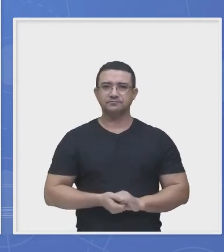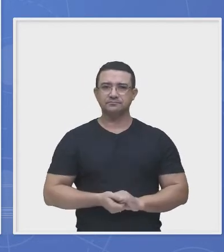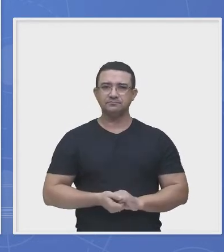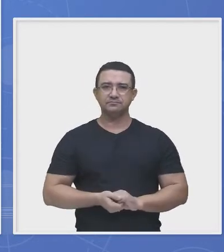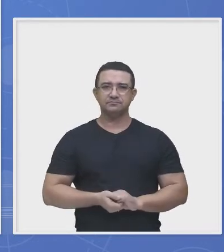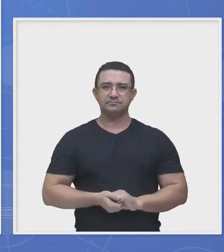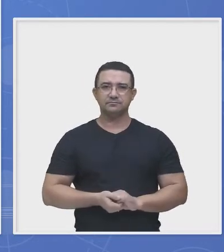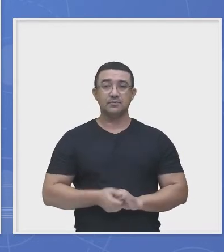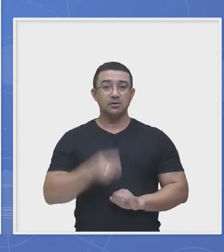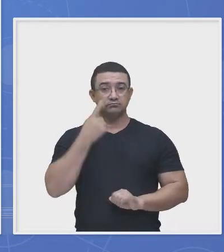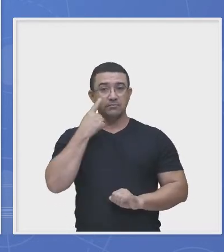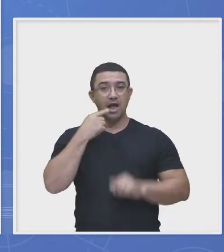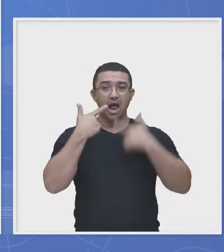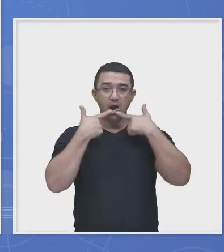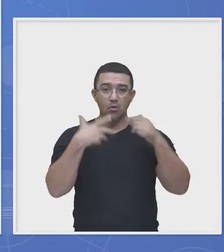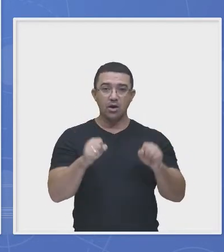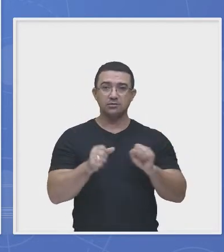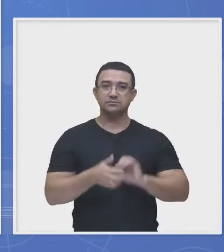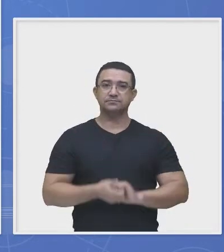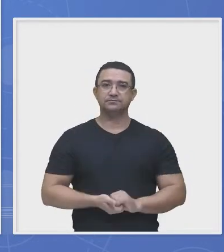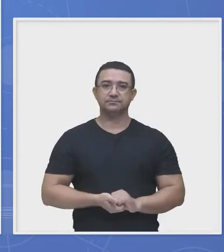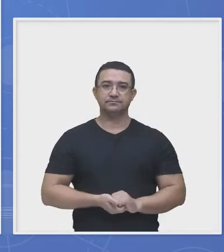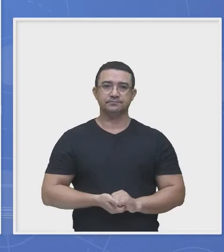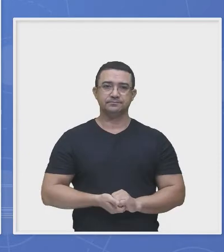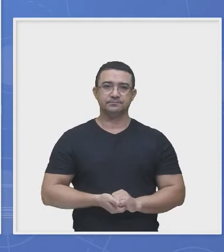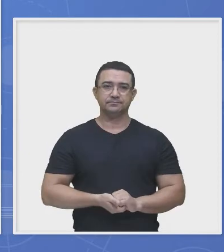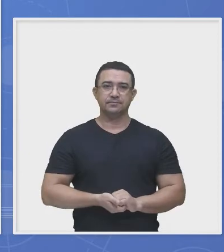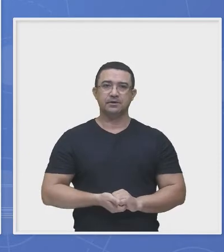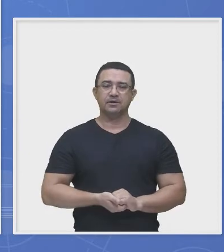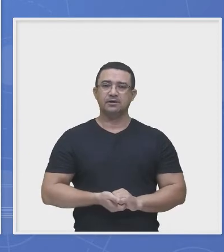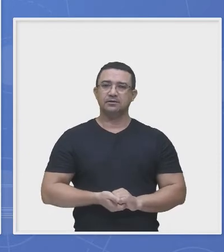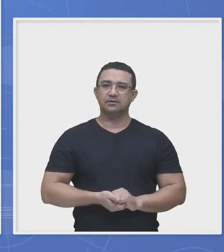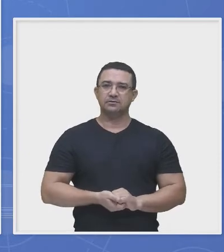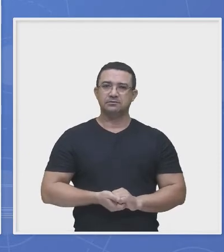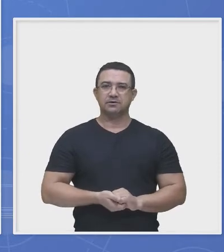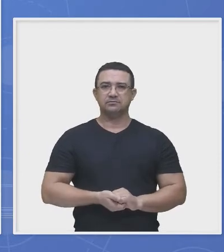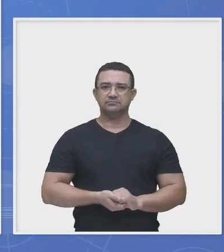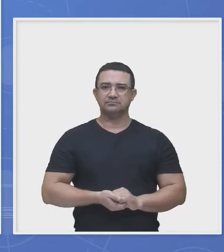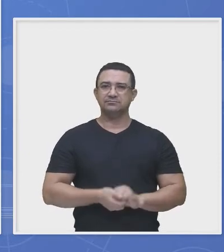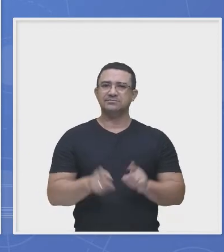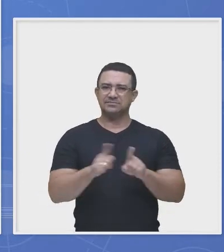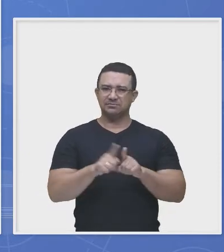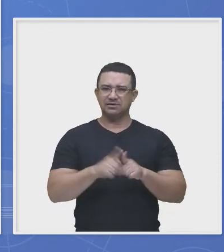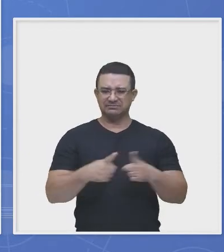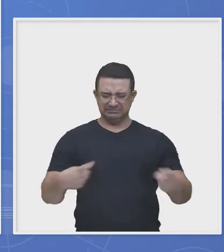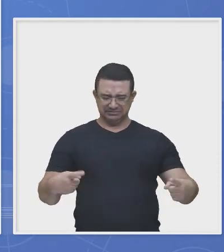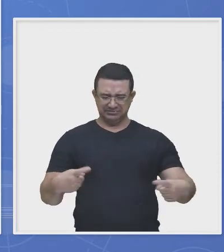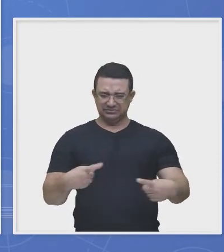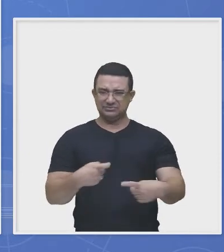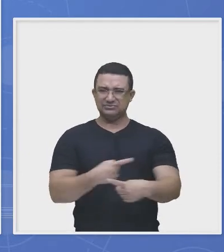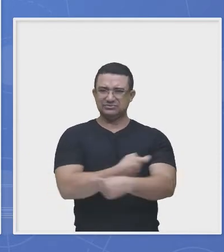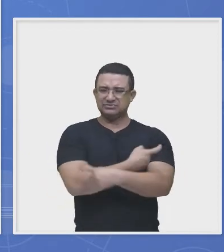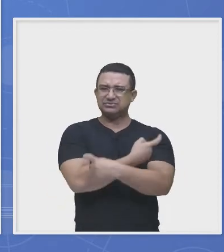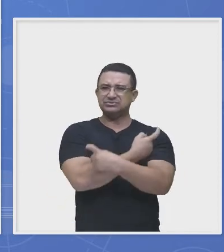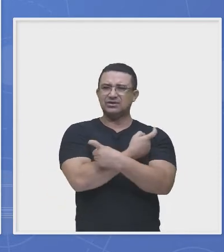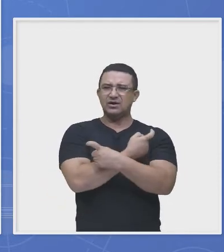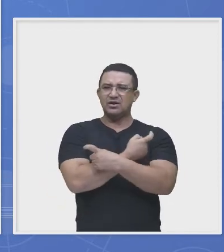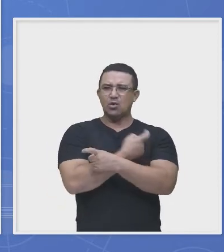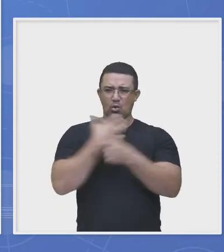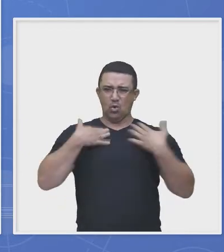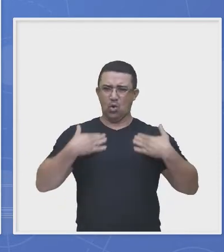usos da linguagem, olha só, que foram trazidos para o poema. Micro-organismos fúnebres,